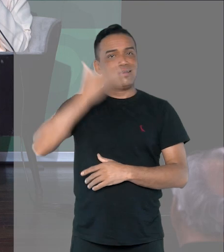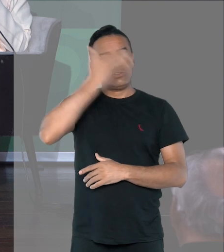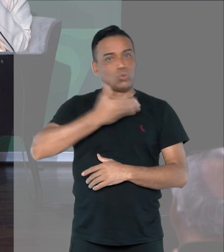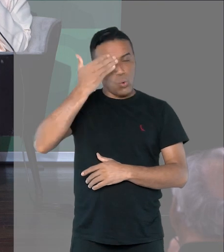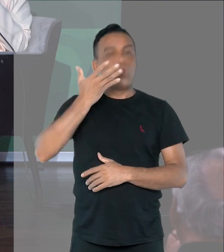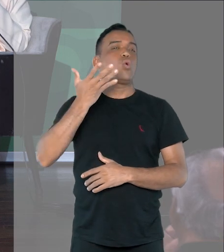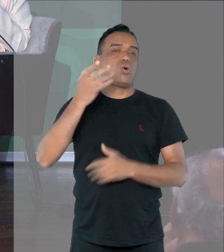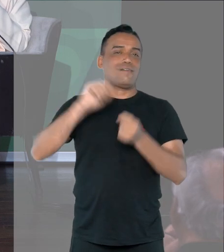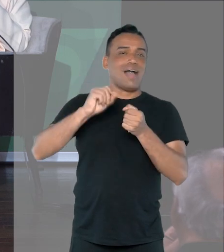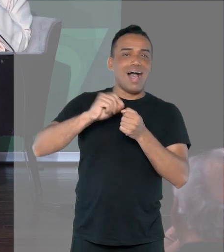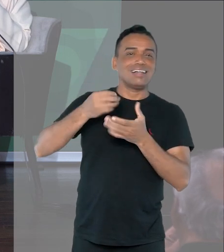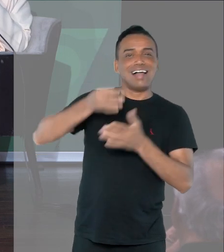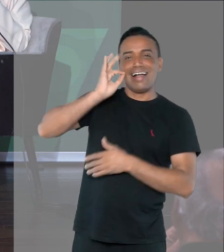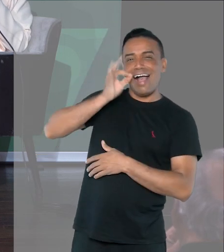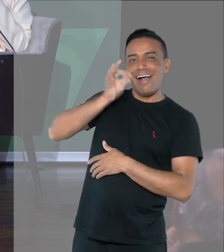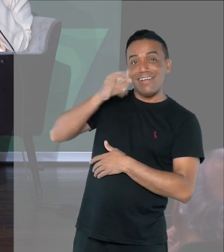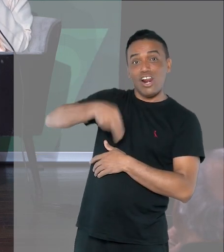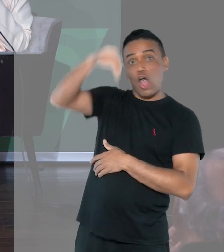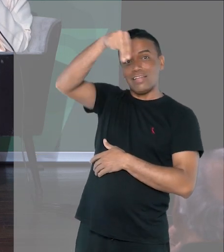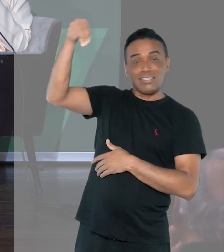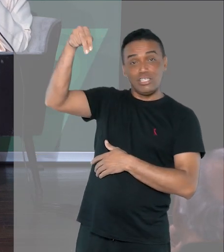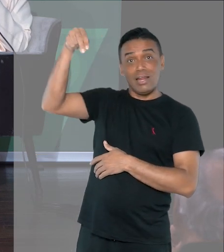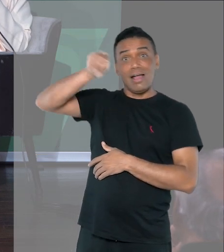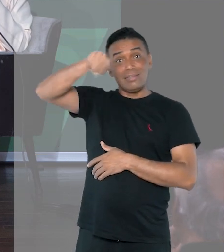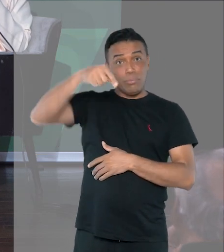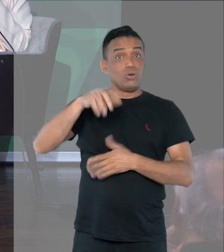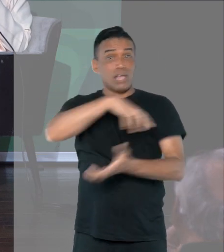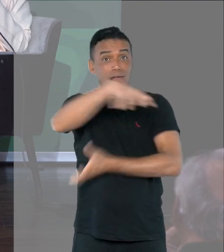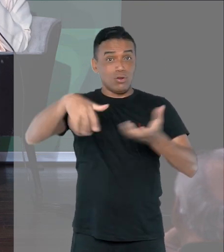decadência das elites nordestinas, e depois da abolição,